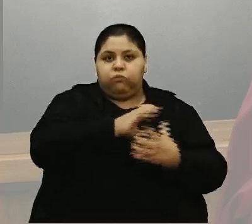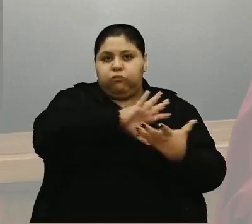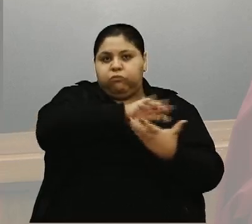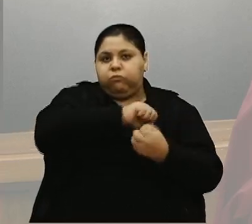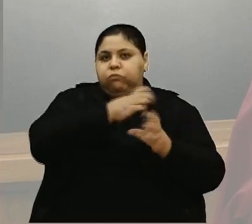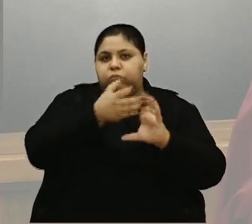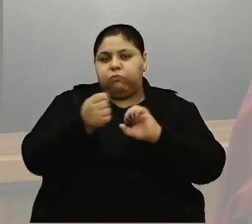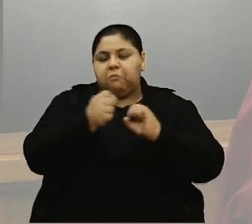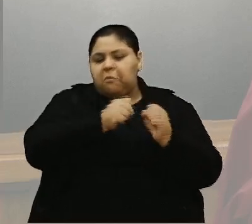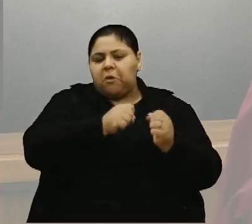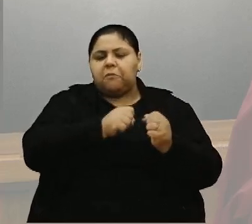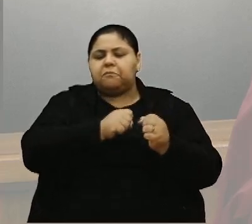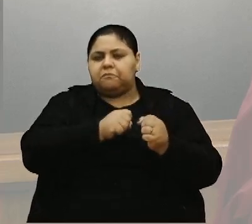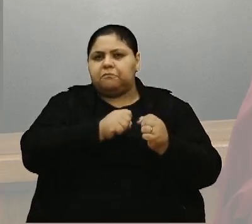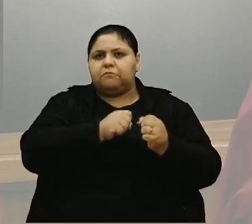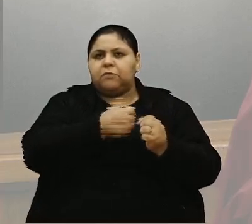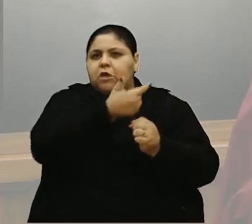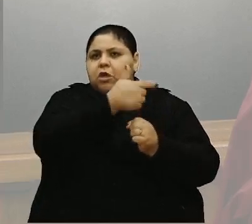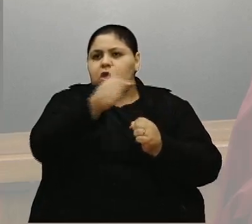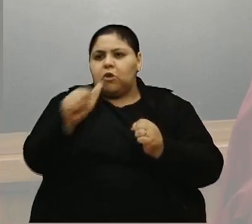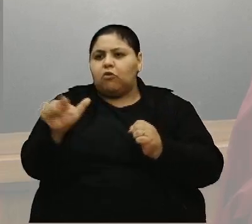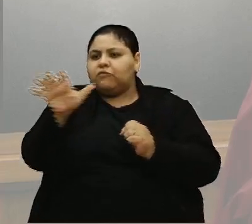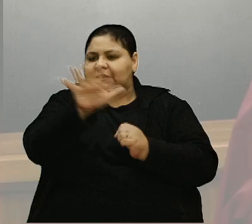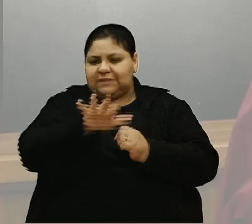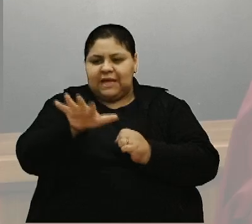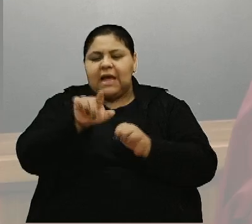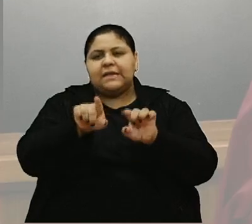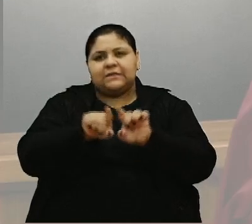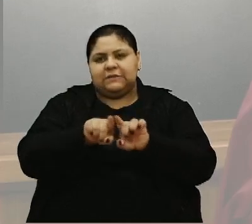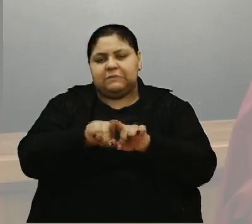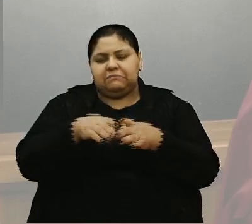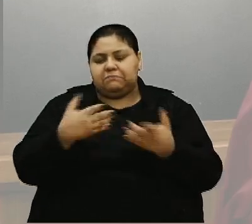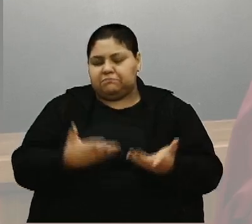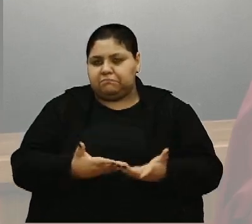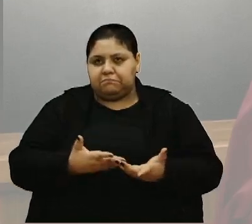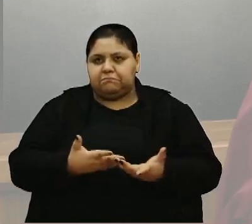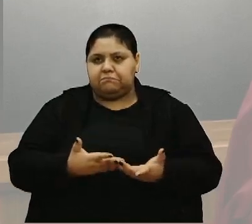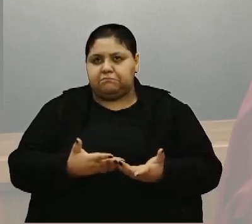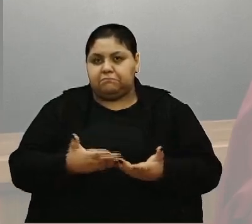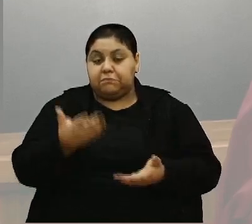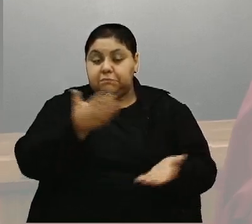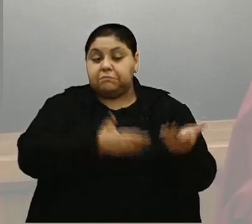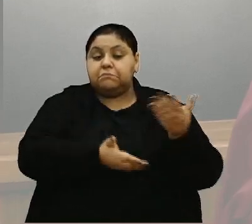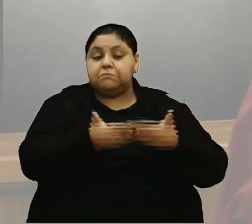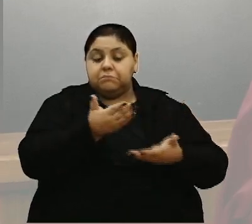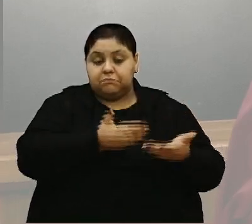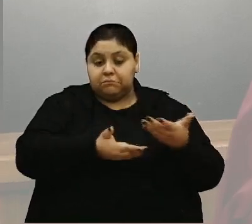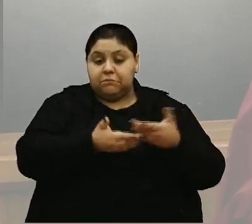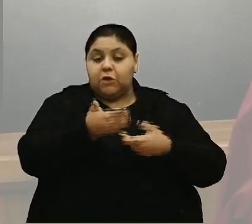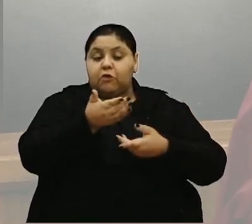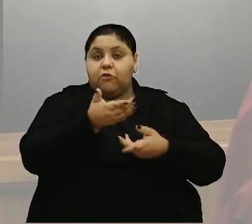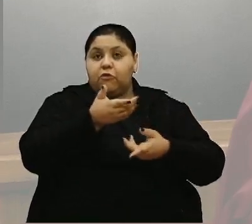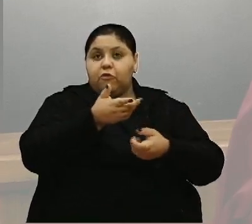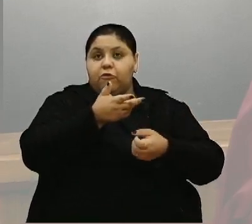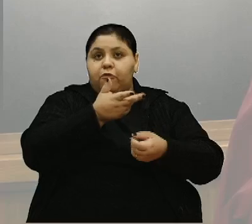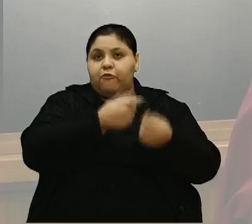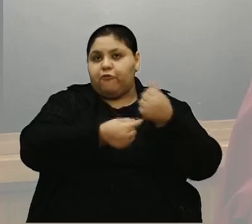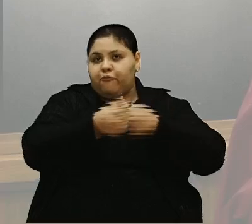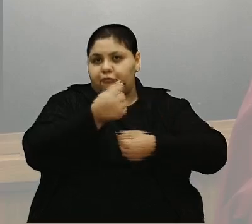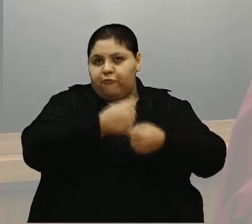estar incluído em outras áreas para ser atendido pelo Financiarte, como na